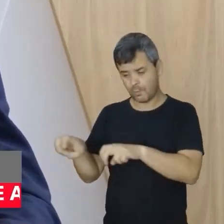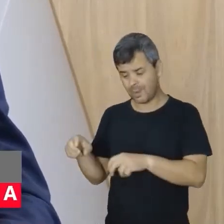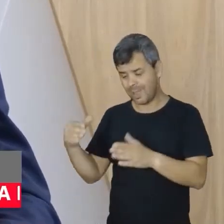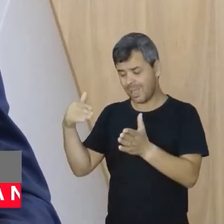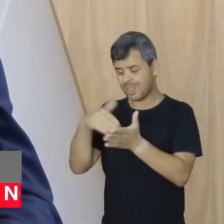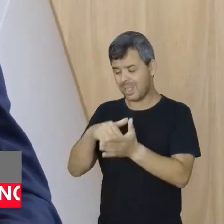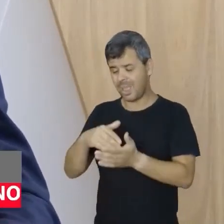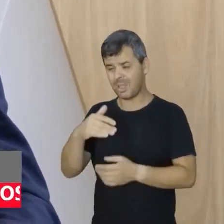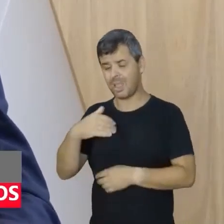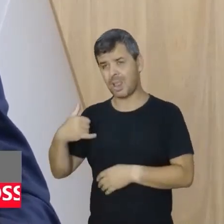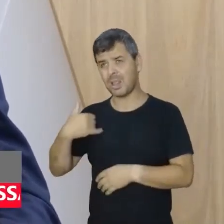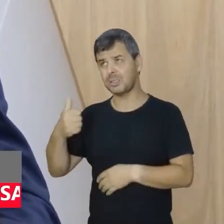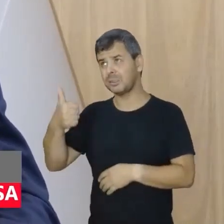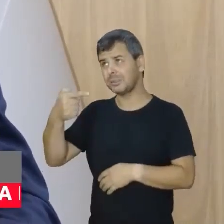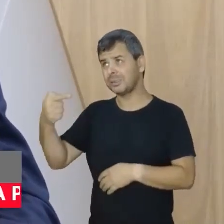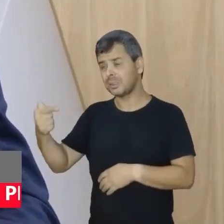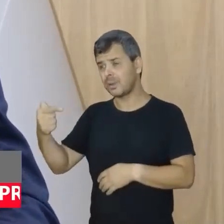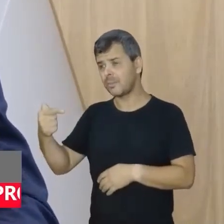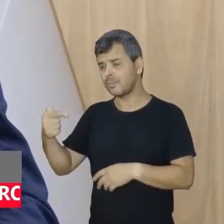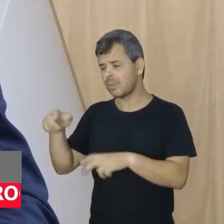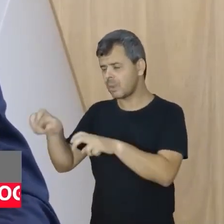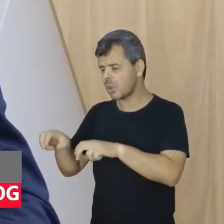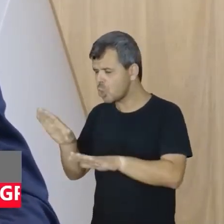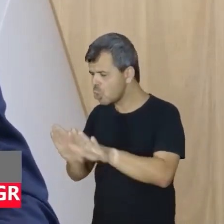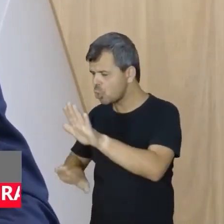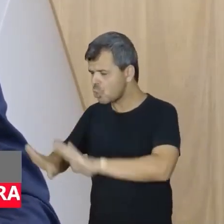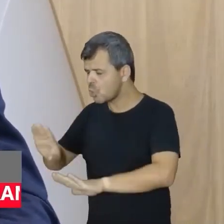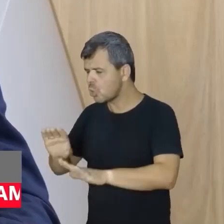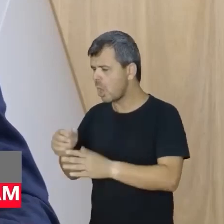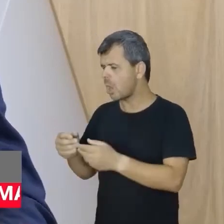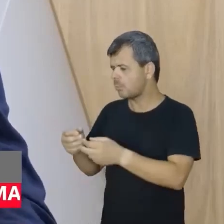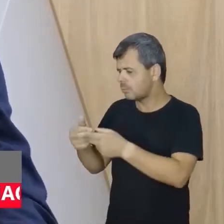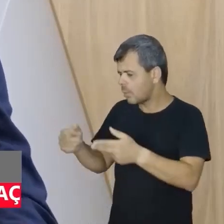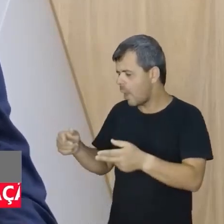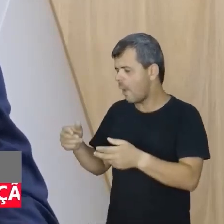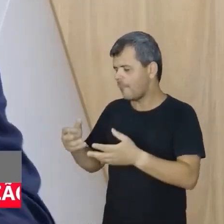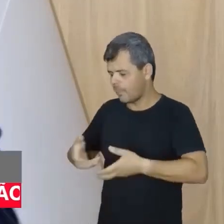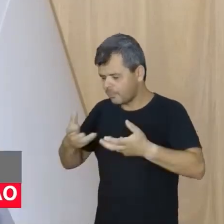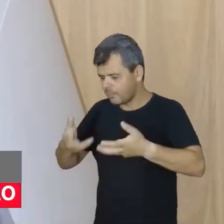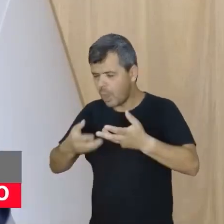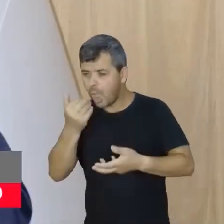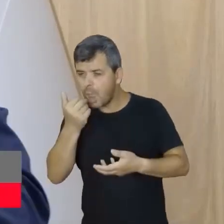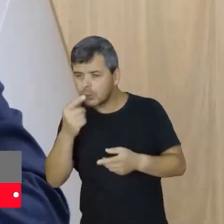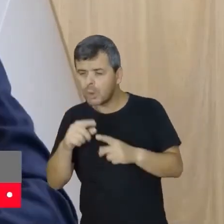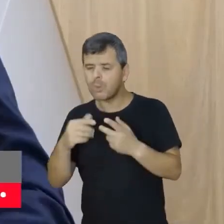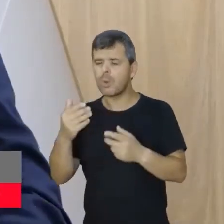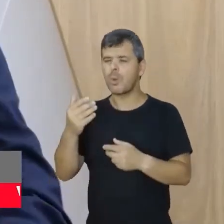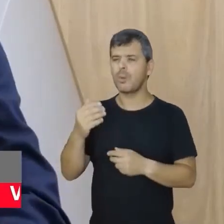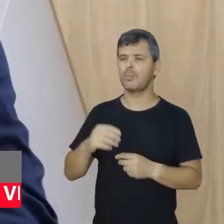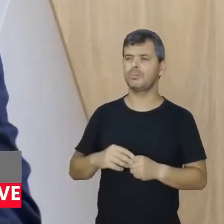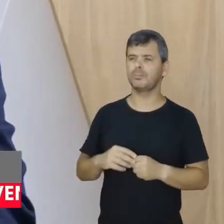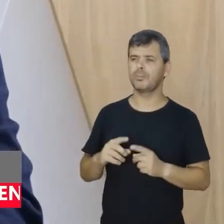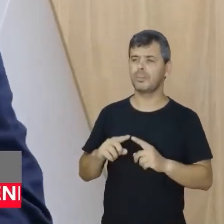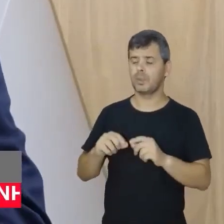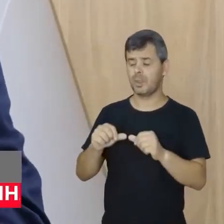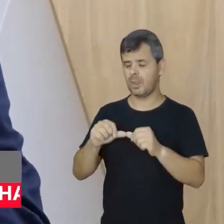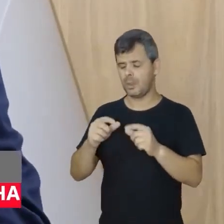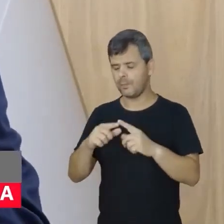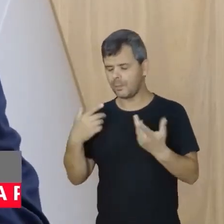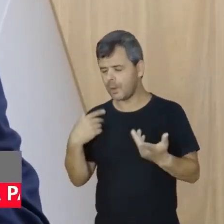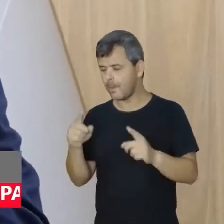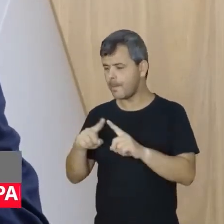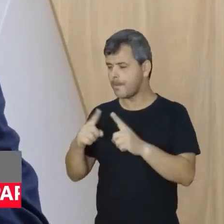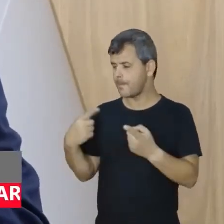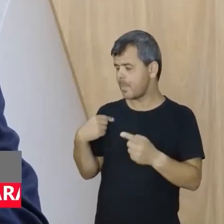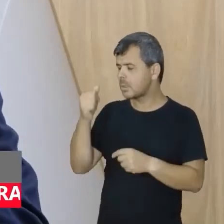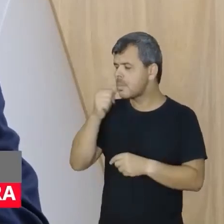16 anos, normalmente a horta, os cuidados com a verdura, com os legumes, com a alimentação, fica mais a cargo